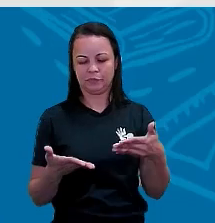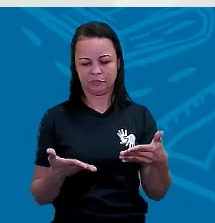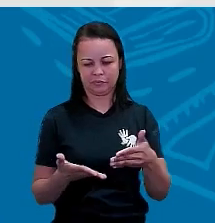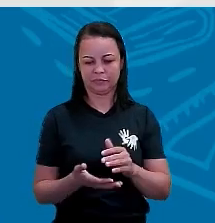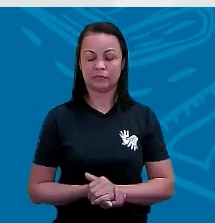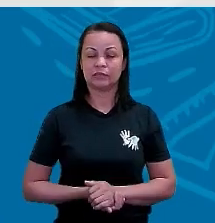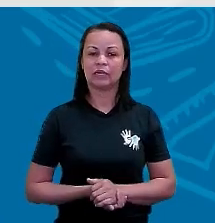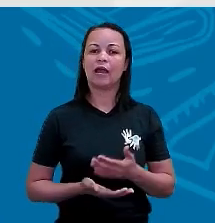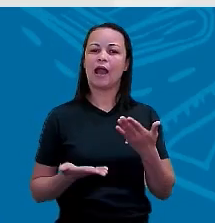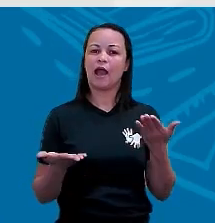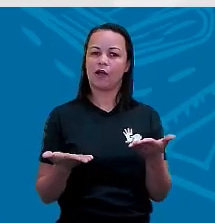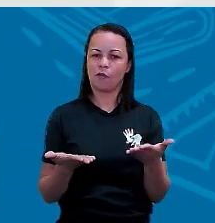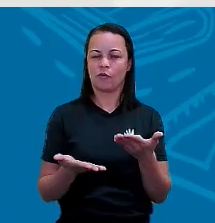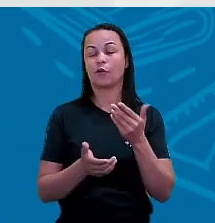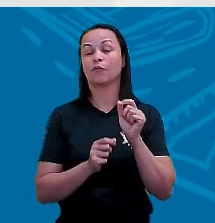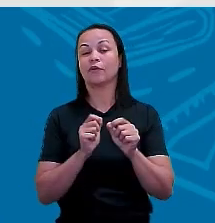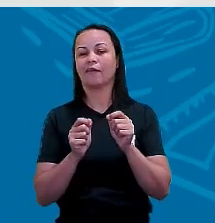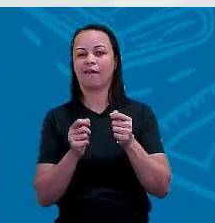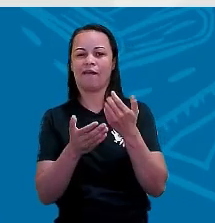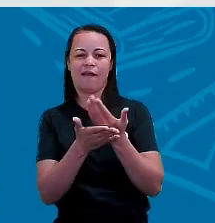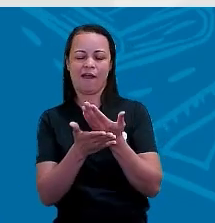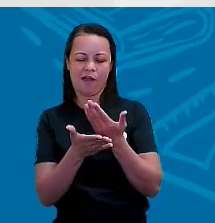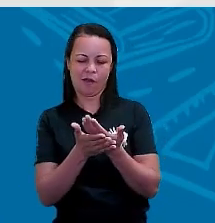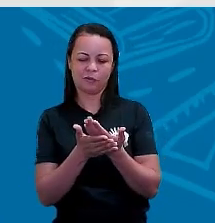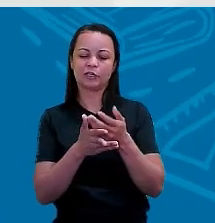a nossa aula sobre